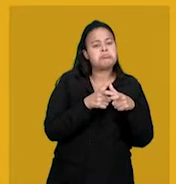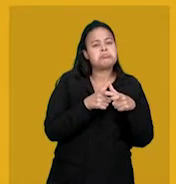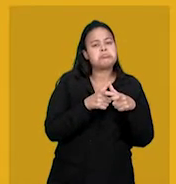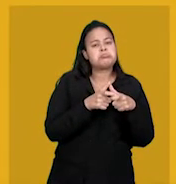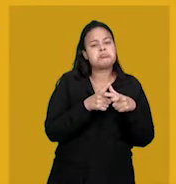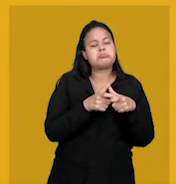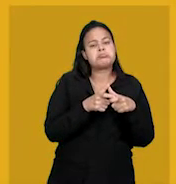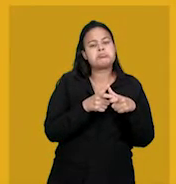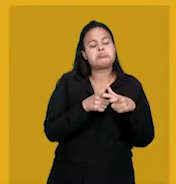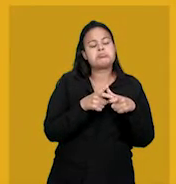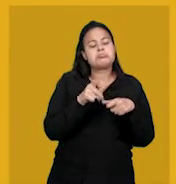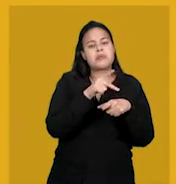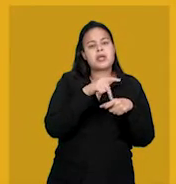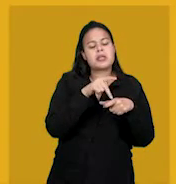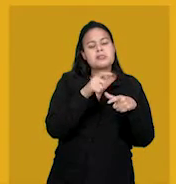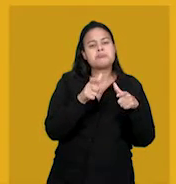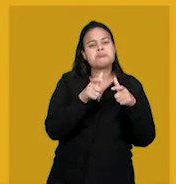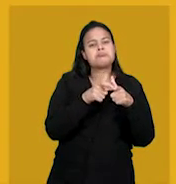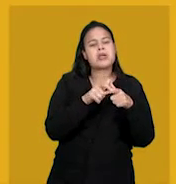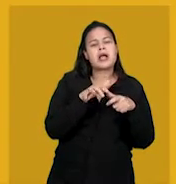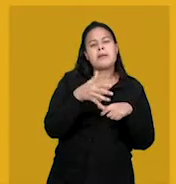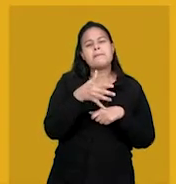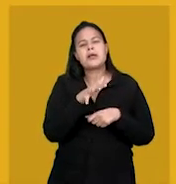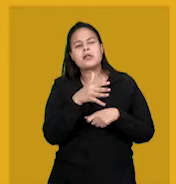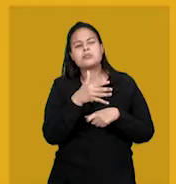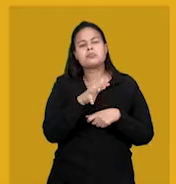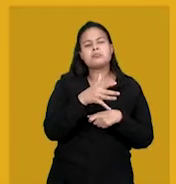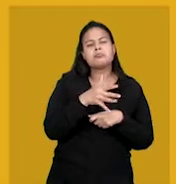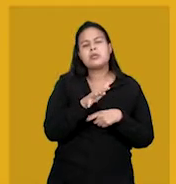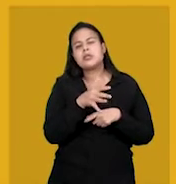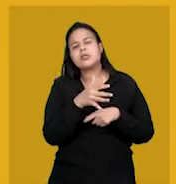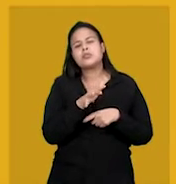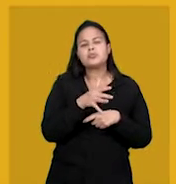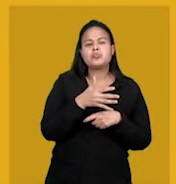está mais ou menos do mesmo tamanho